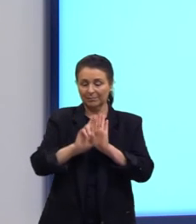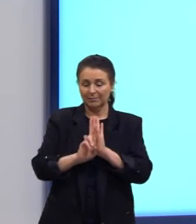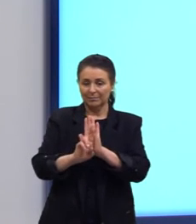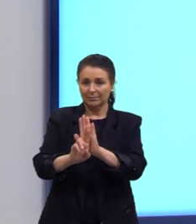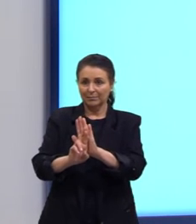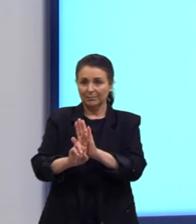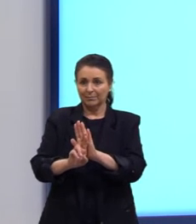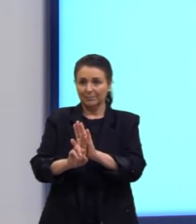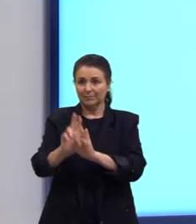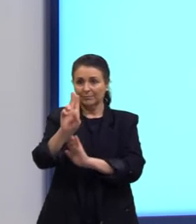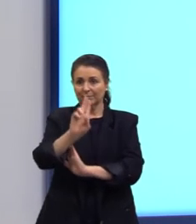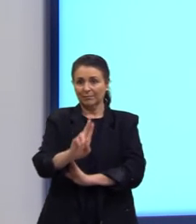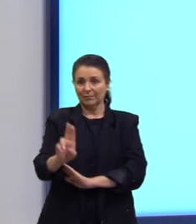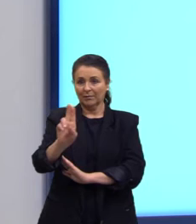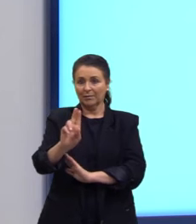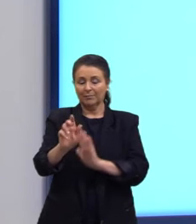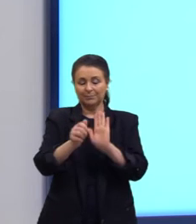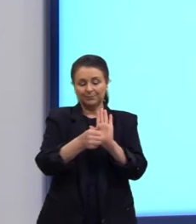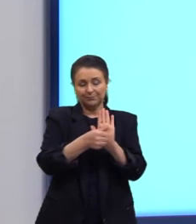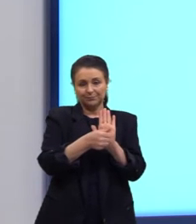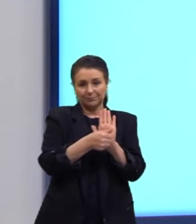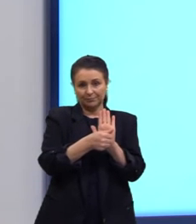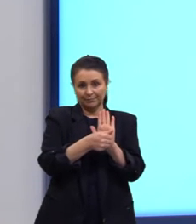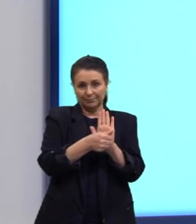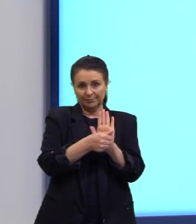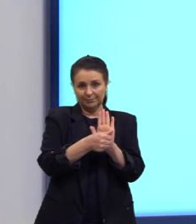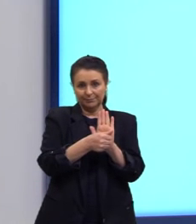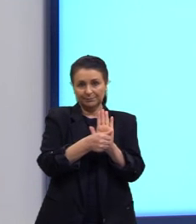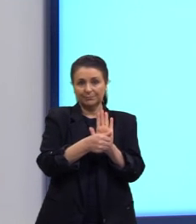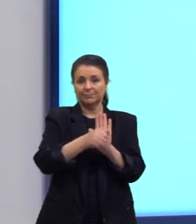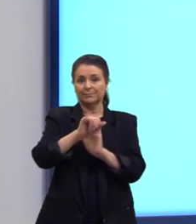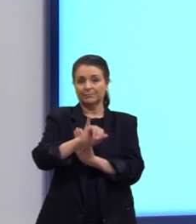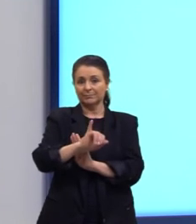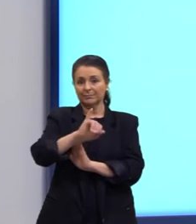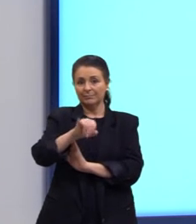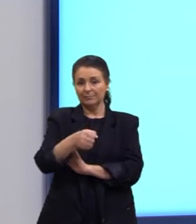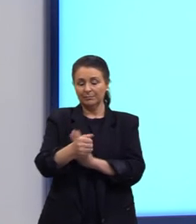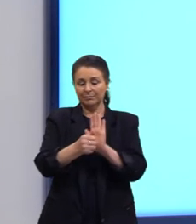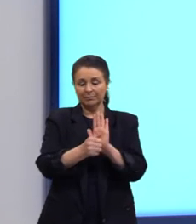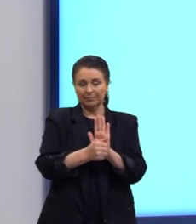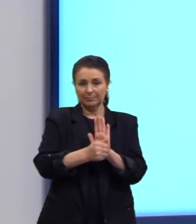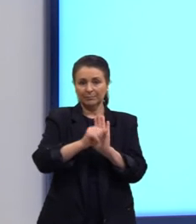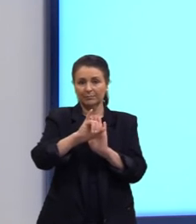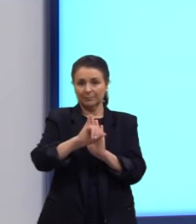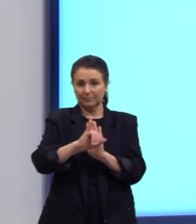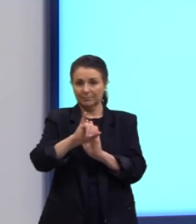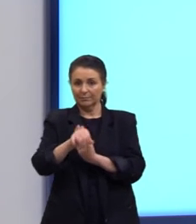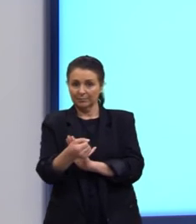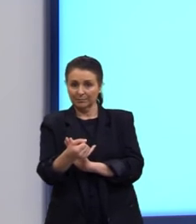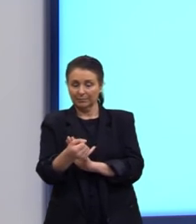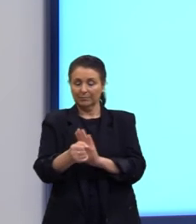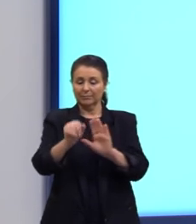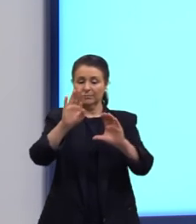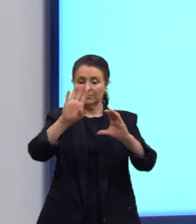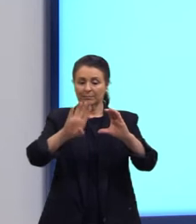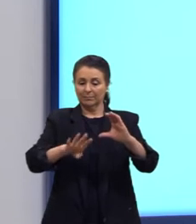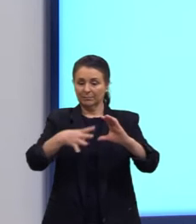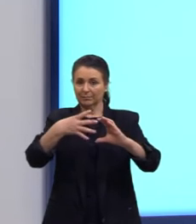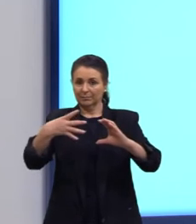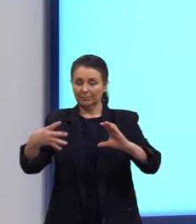que é utilizando o a minúsculo né o a i j dessa nossa Matriz onde então